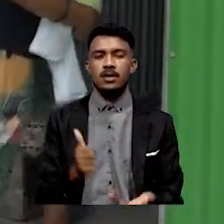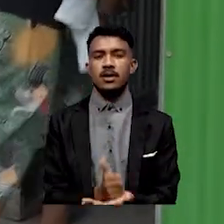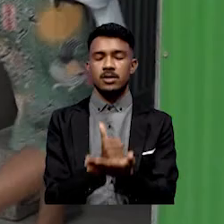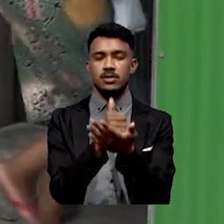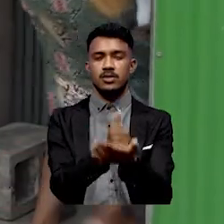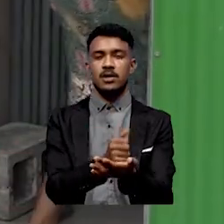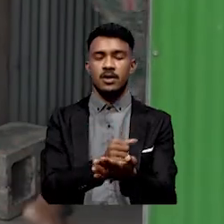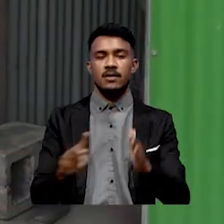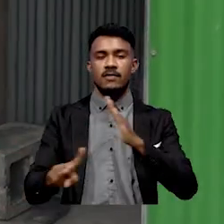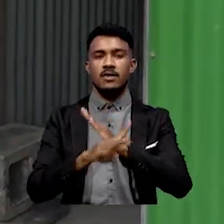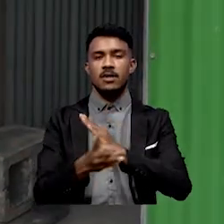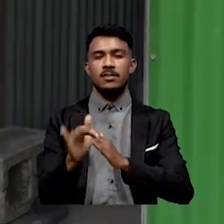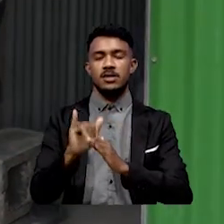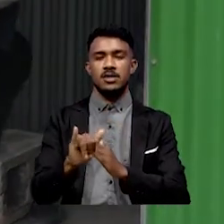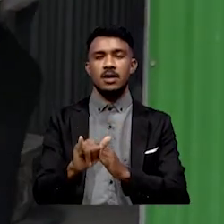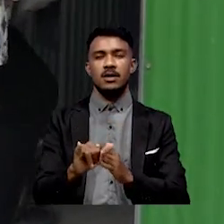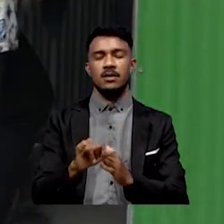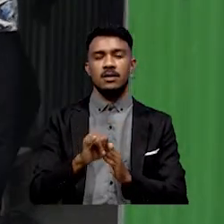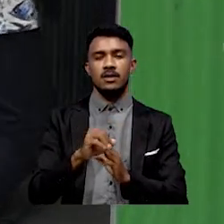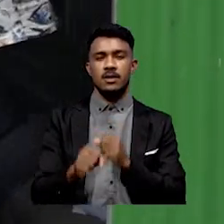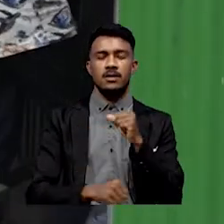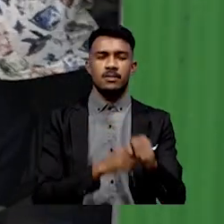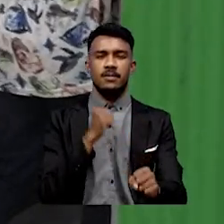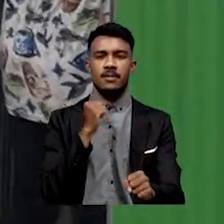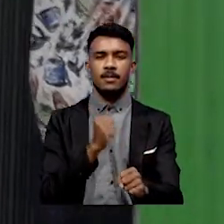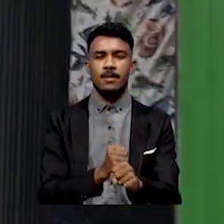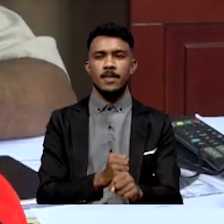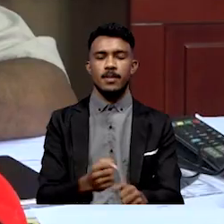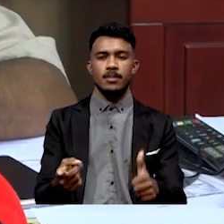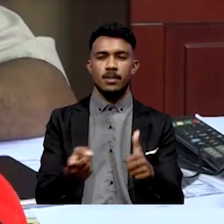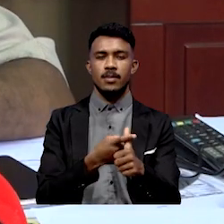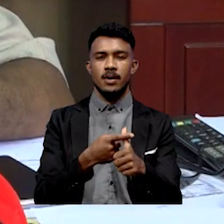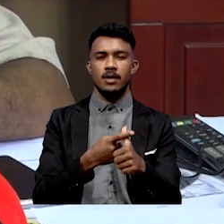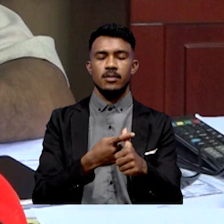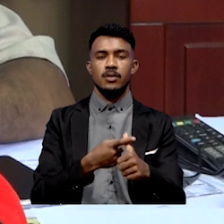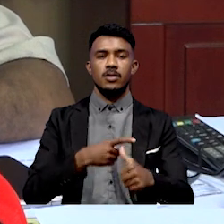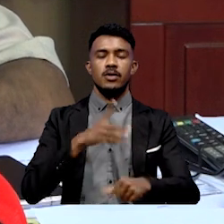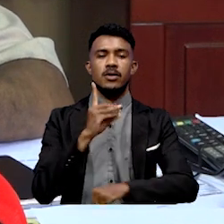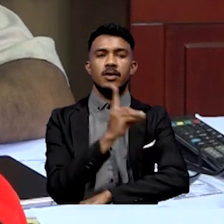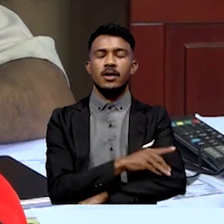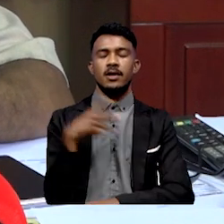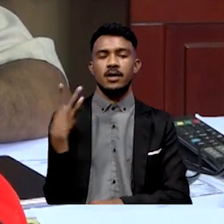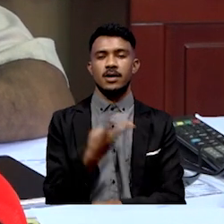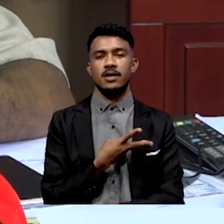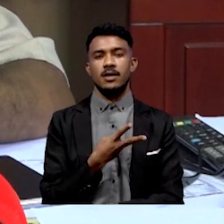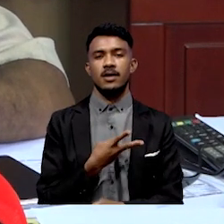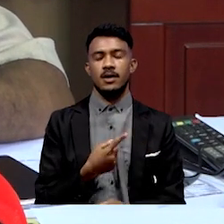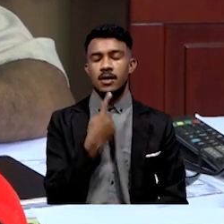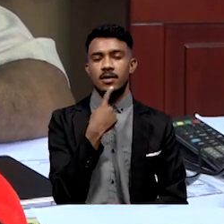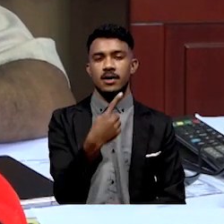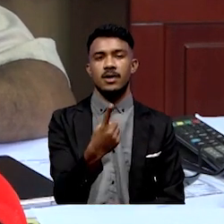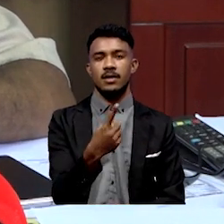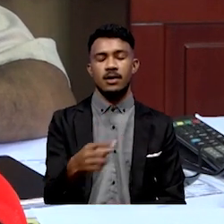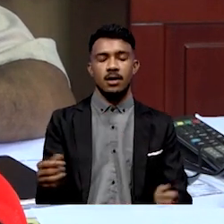sira. Desde primeiro dia kera, sirimu kalang kera, ita fo asistensia, hamutuk itu ne parceiro sira,